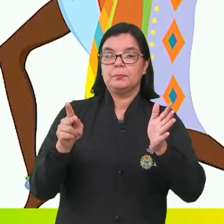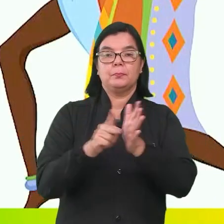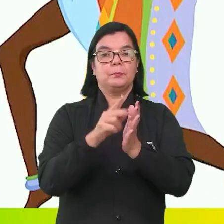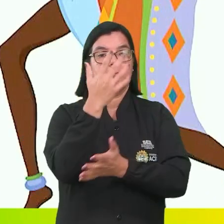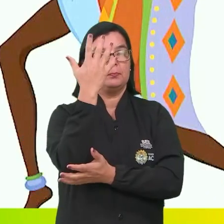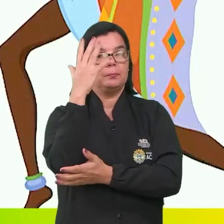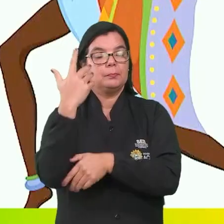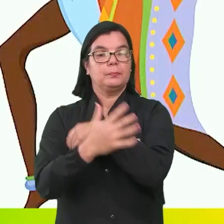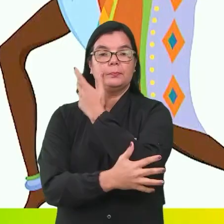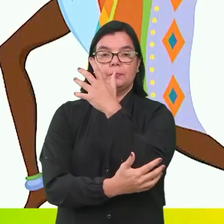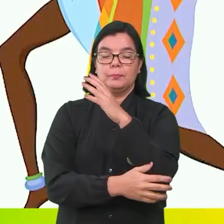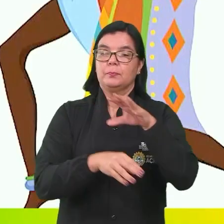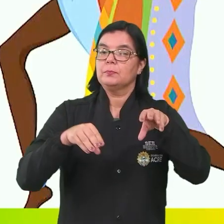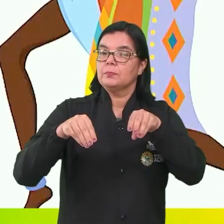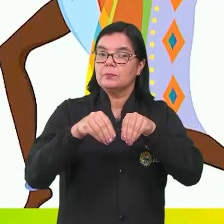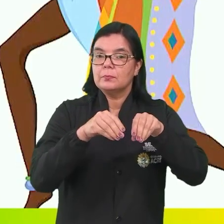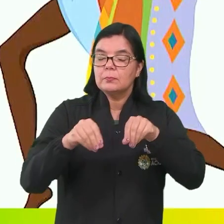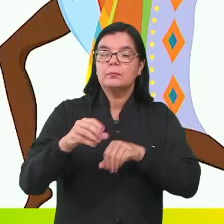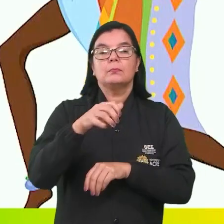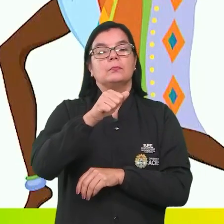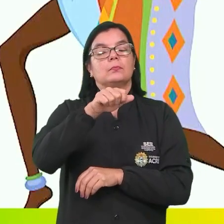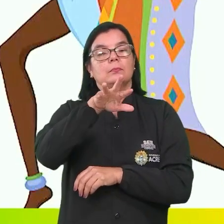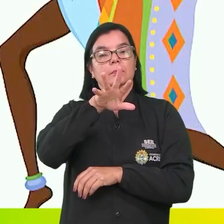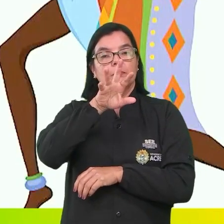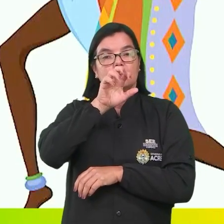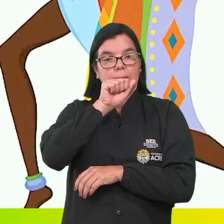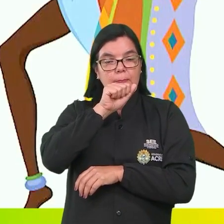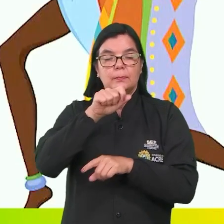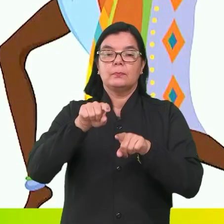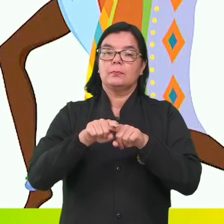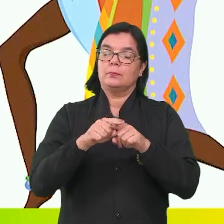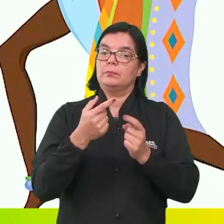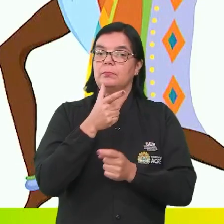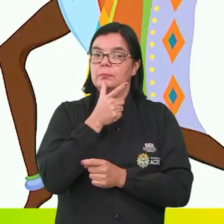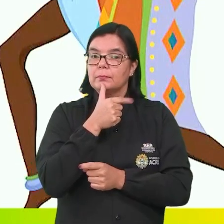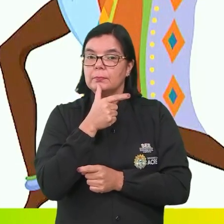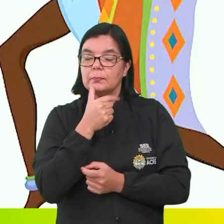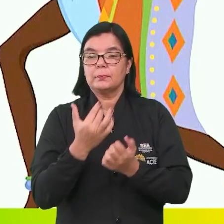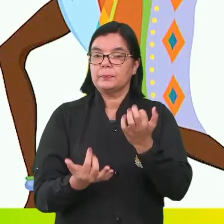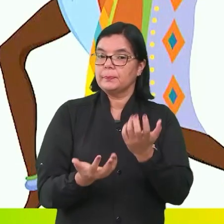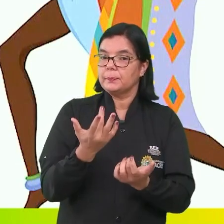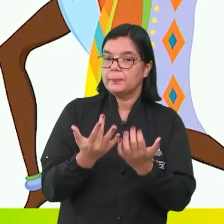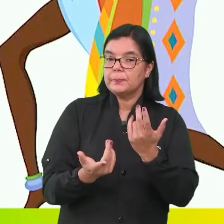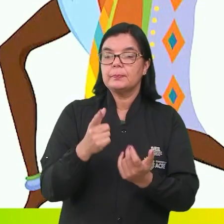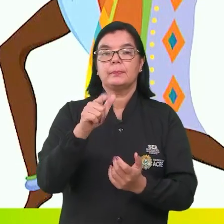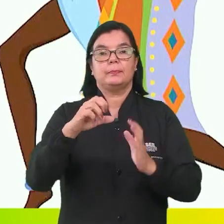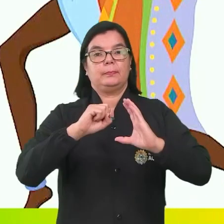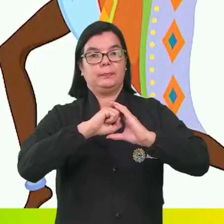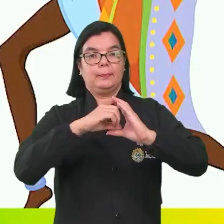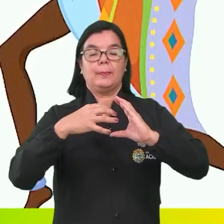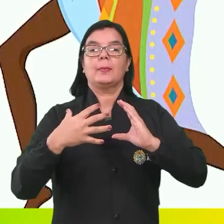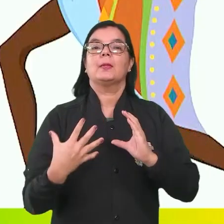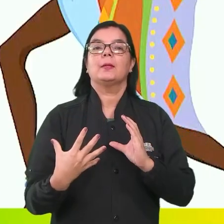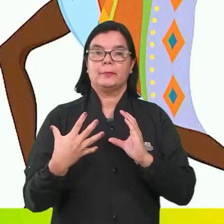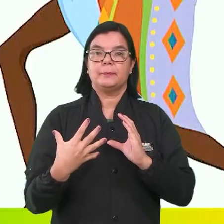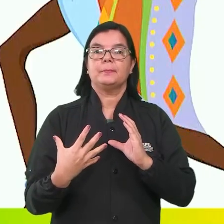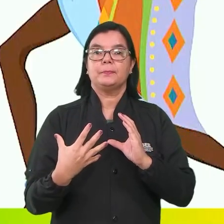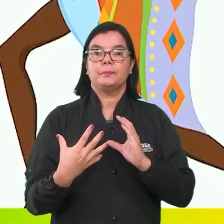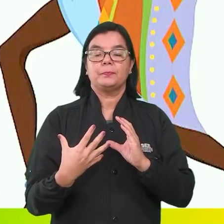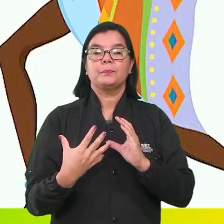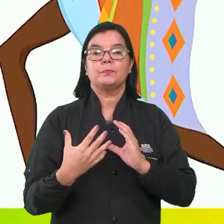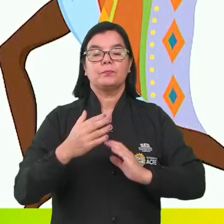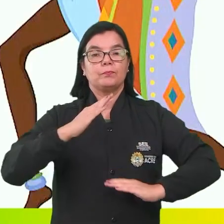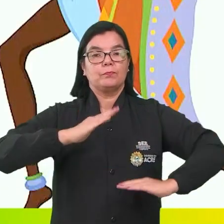a terra, o ar, a água, o fogo. E ela é caracterizada pelo toque